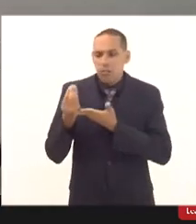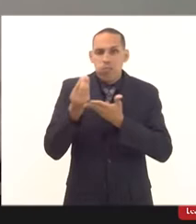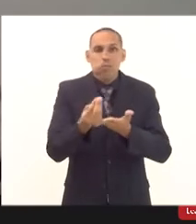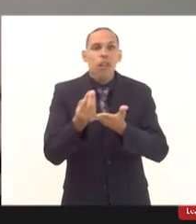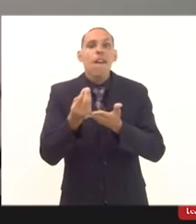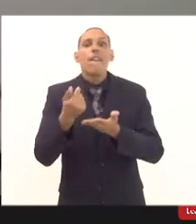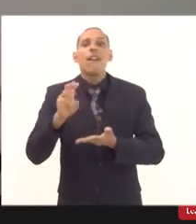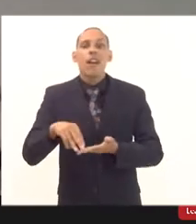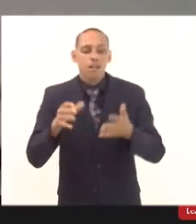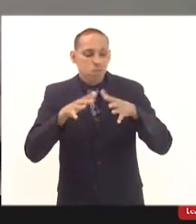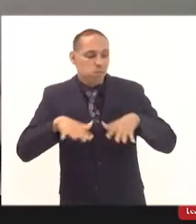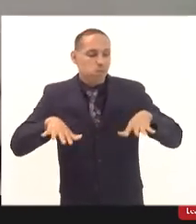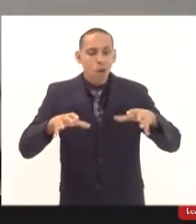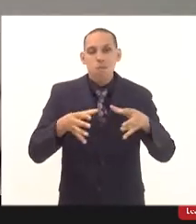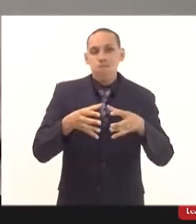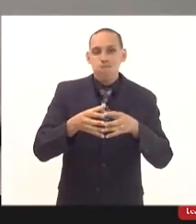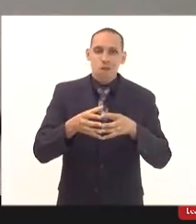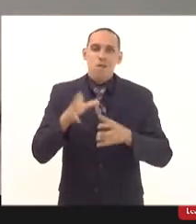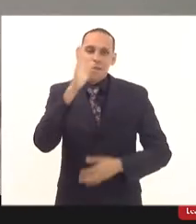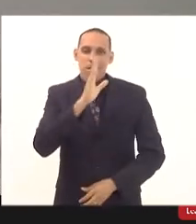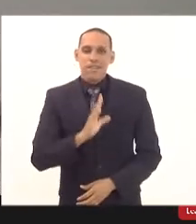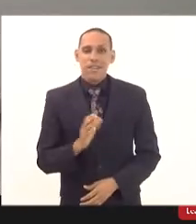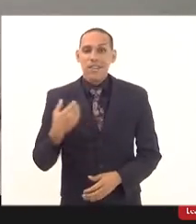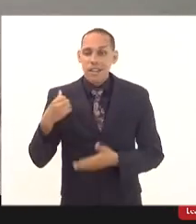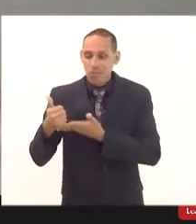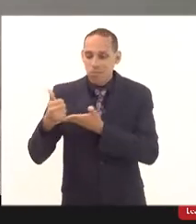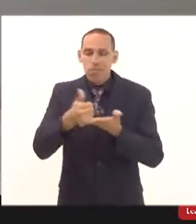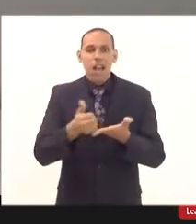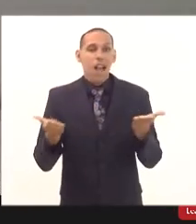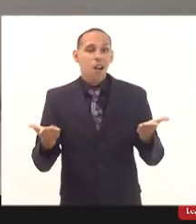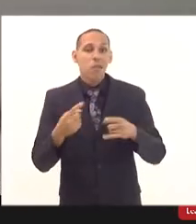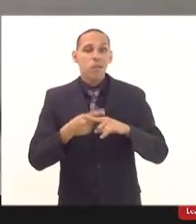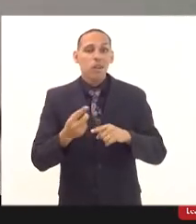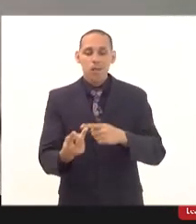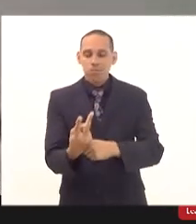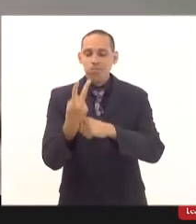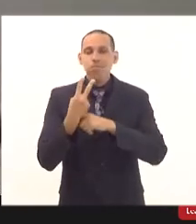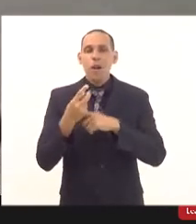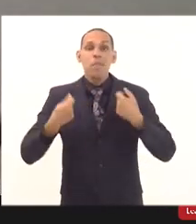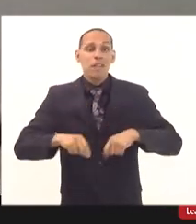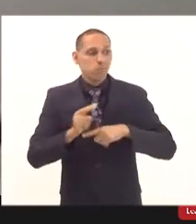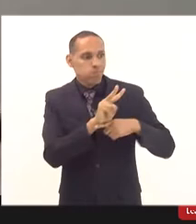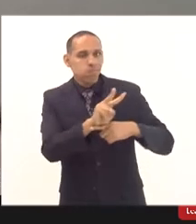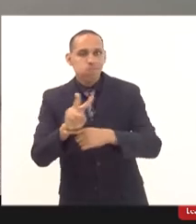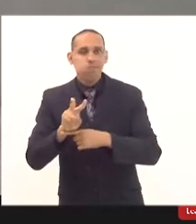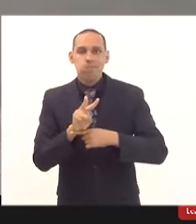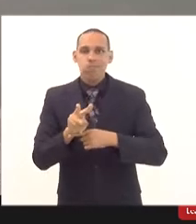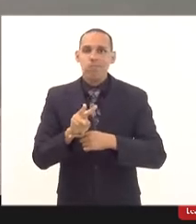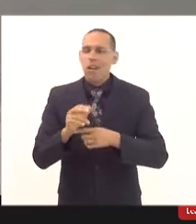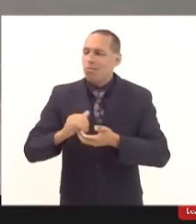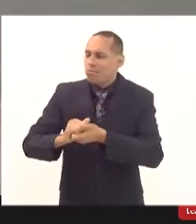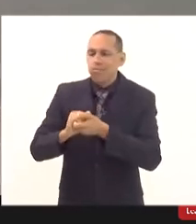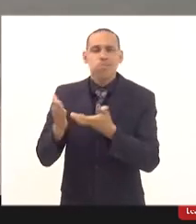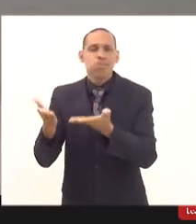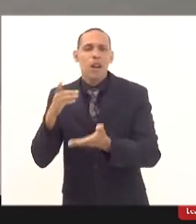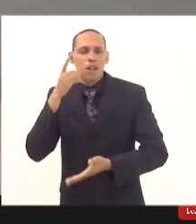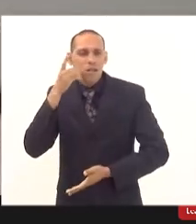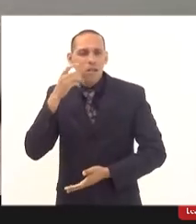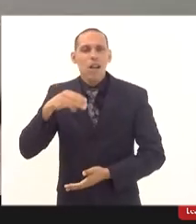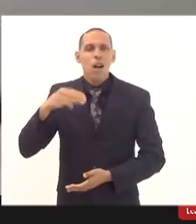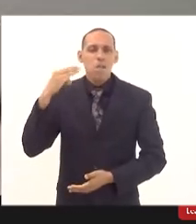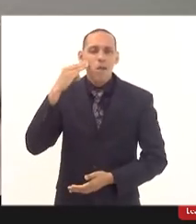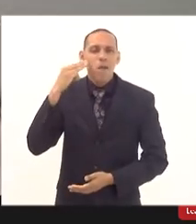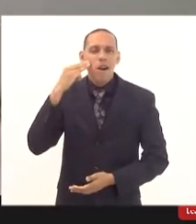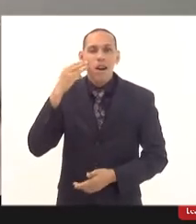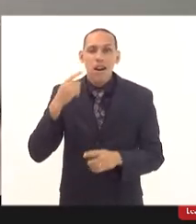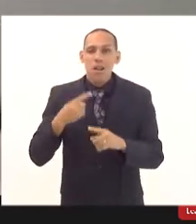povo brasileiro e eu trago isso agora porque eu acho que esse é o momento de se defender e Saúdo a deputada Mônica